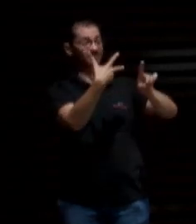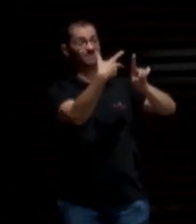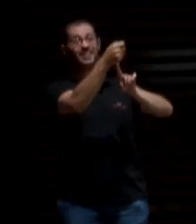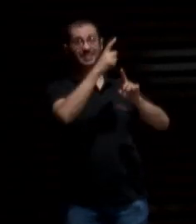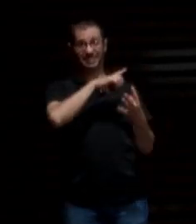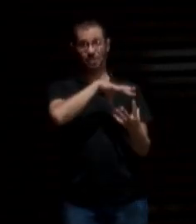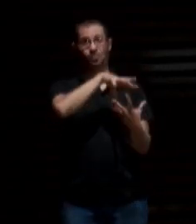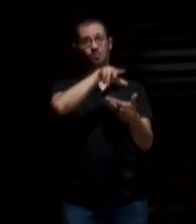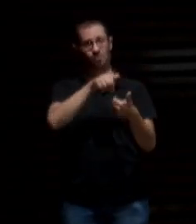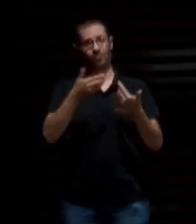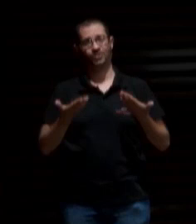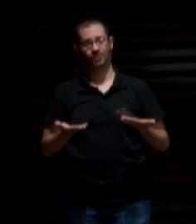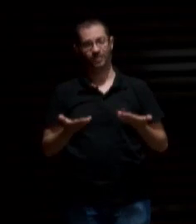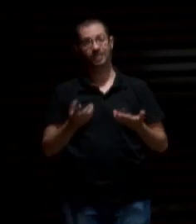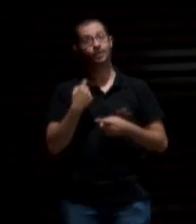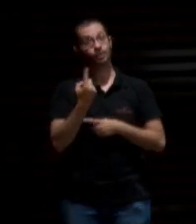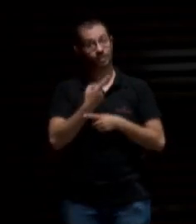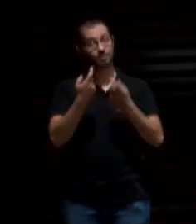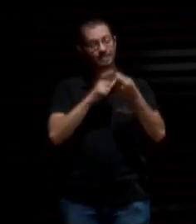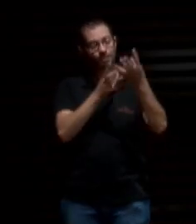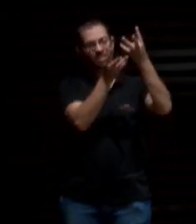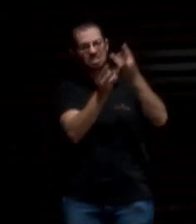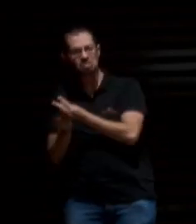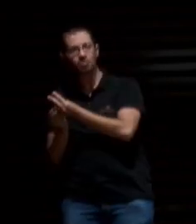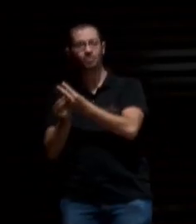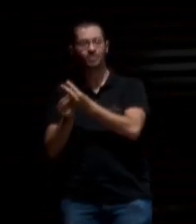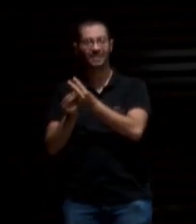teologia equivocada. Equivocada não, diabólica.